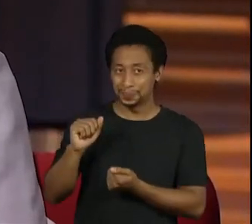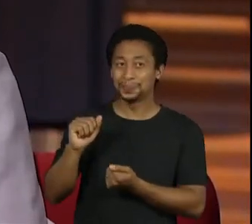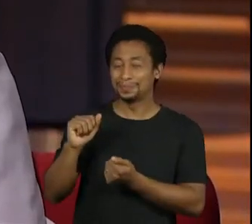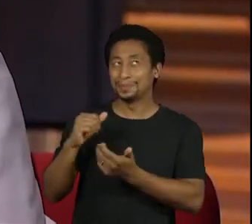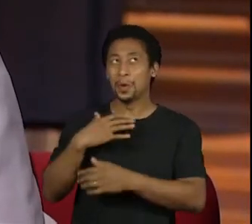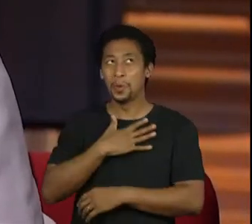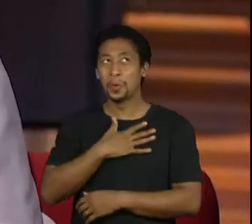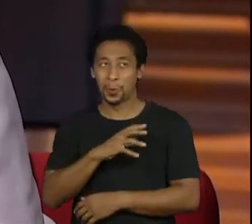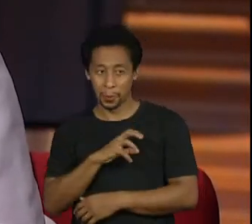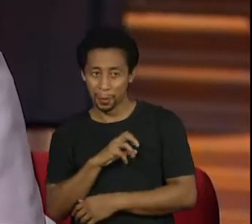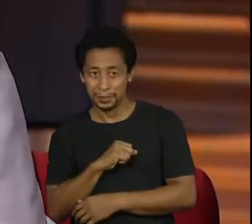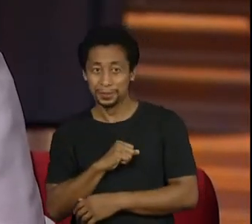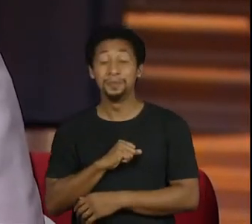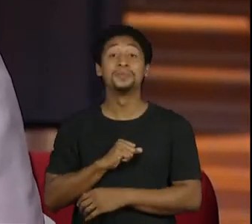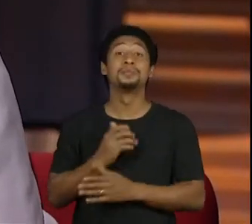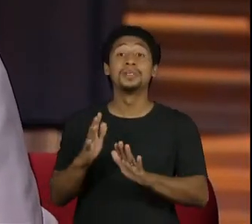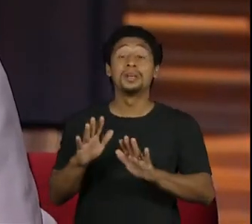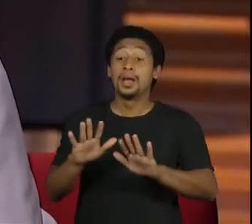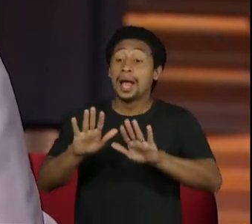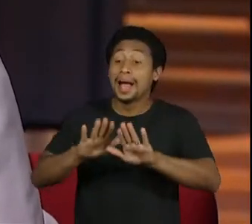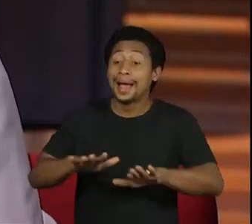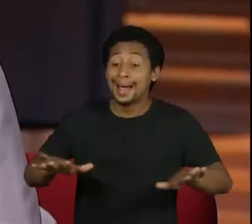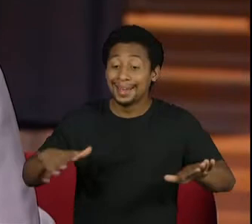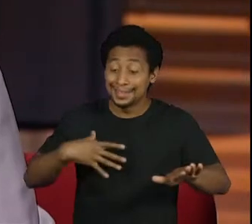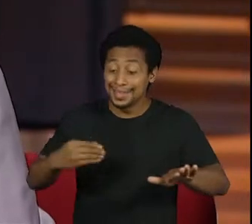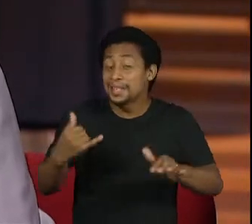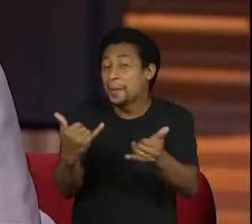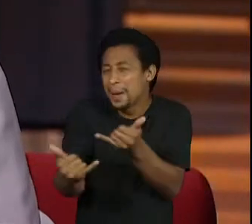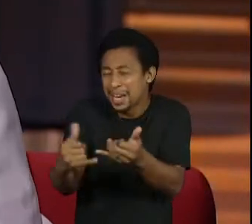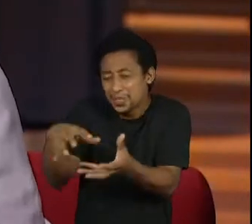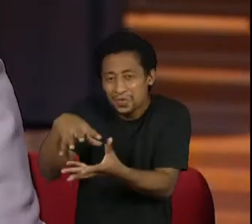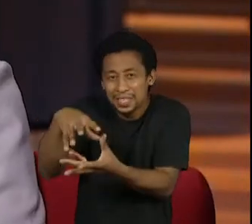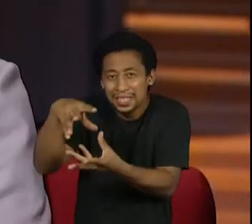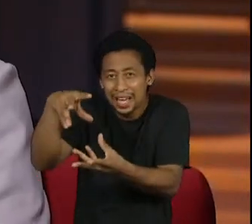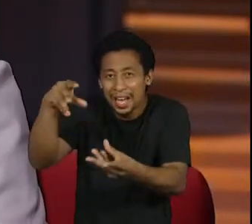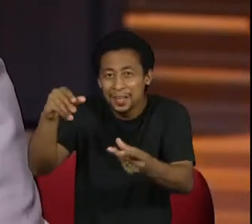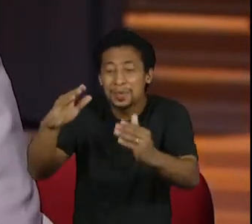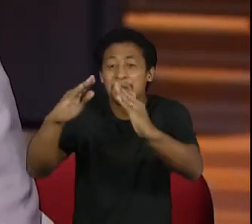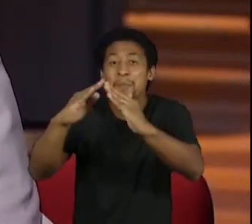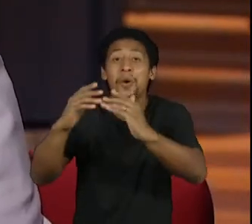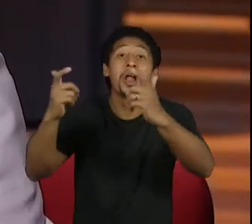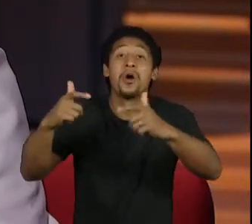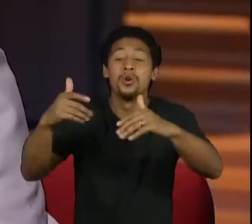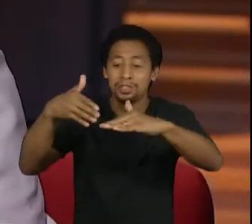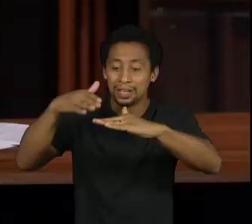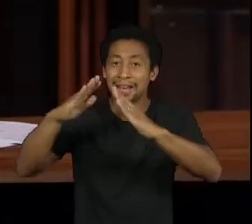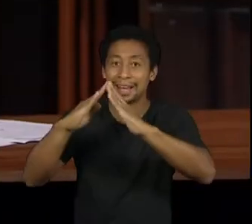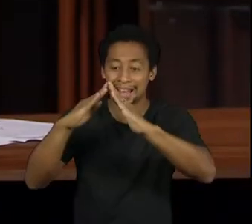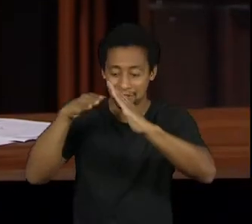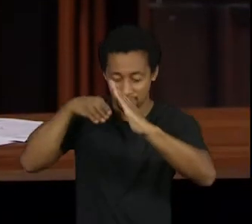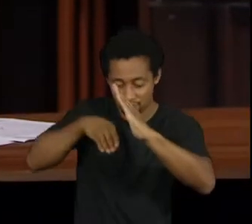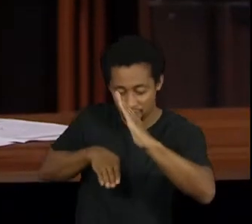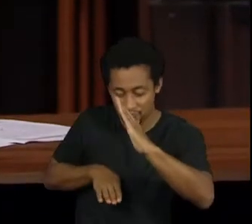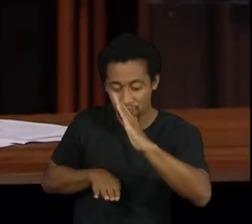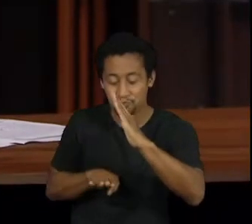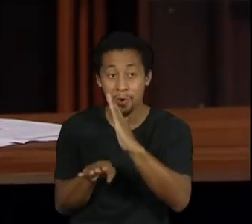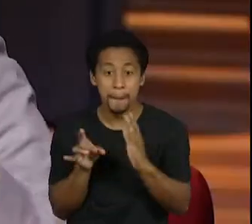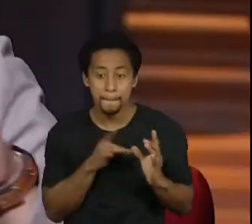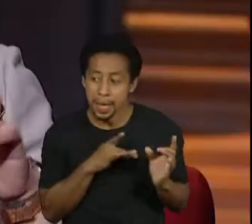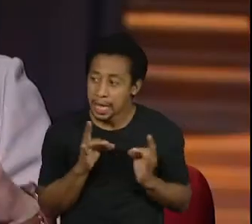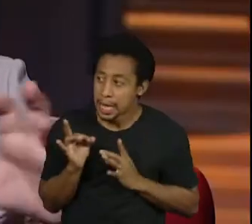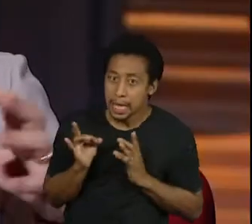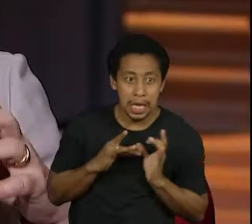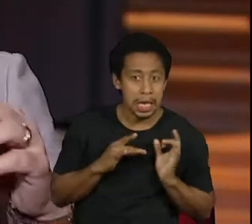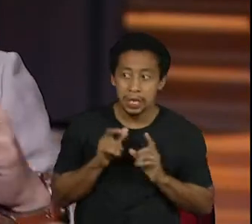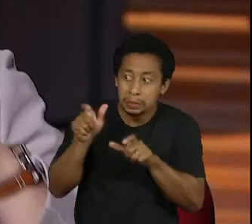de pensar nos nossos filhos como o Pluft, que mora no sótão, tudo, e tem medo de gente, né? Tímido, né? E Assustado. assim, ele acha que